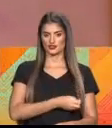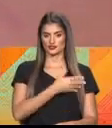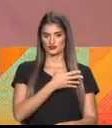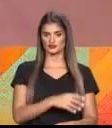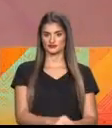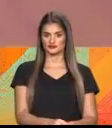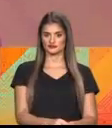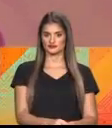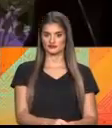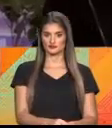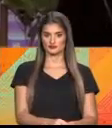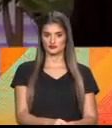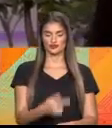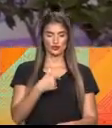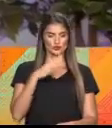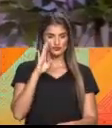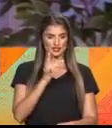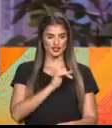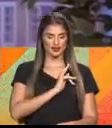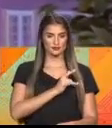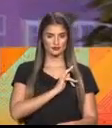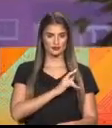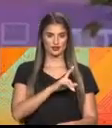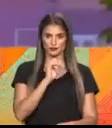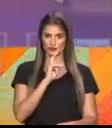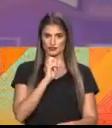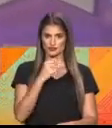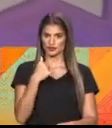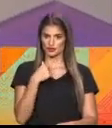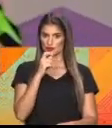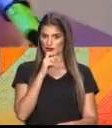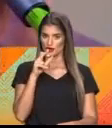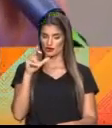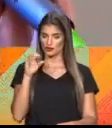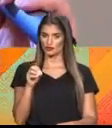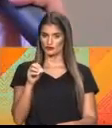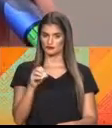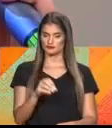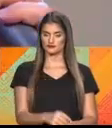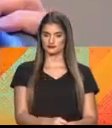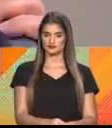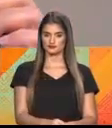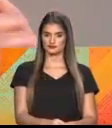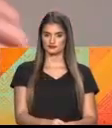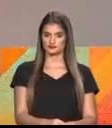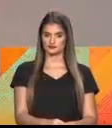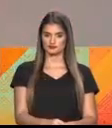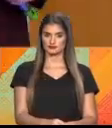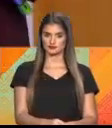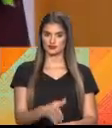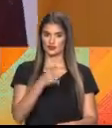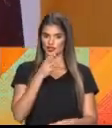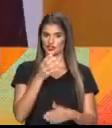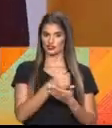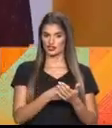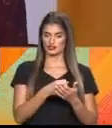apaixonado. Eu nem sei, amor, talvez eu tenha errado. Não digas